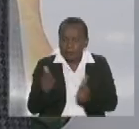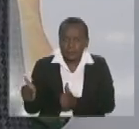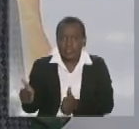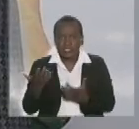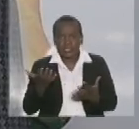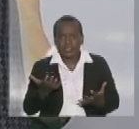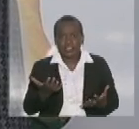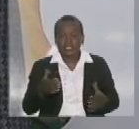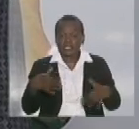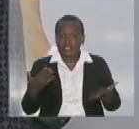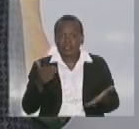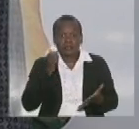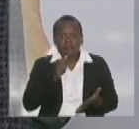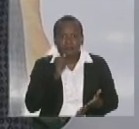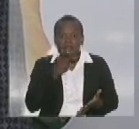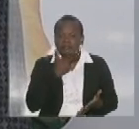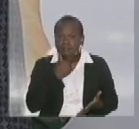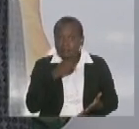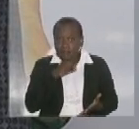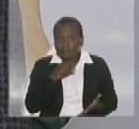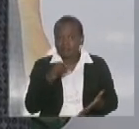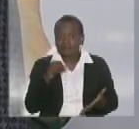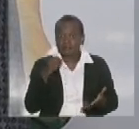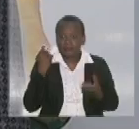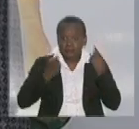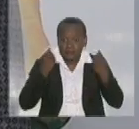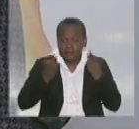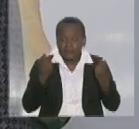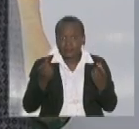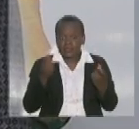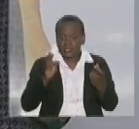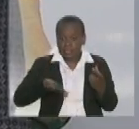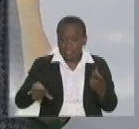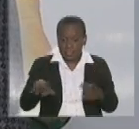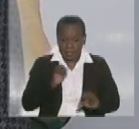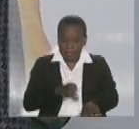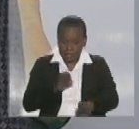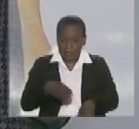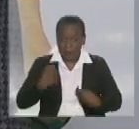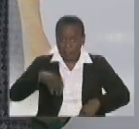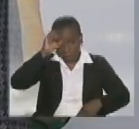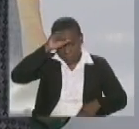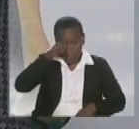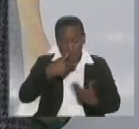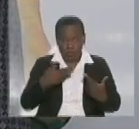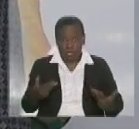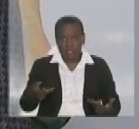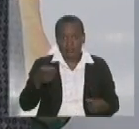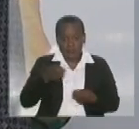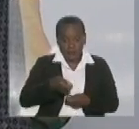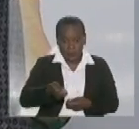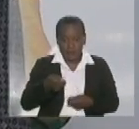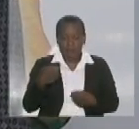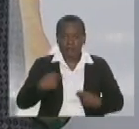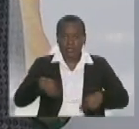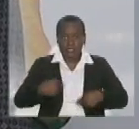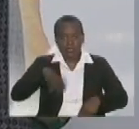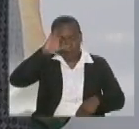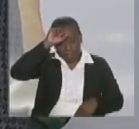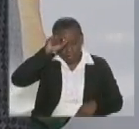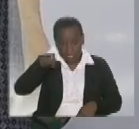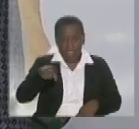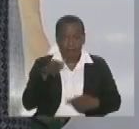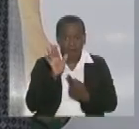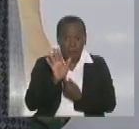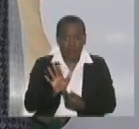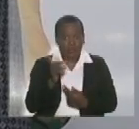resultado. Os pais ficam muito preocupados na relação com a criança, de ensinar coisas, né, dela estar o tempo todo tendo